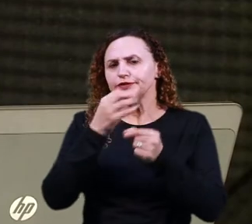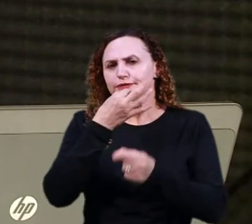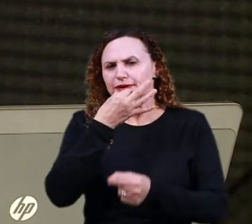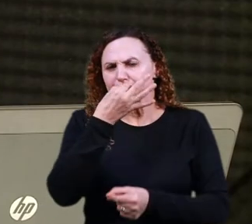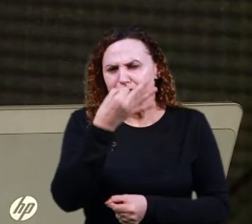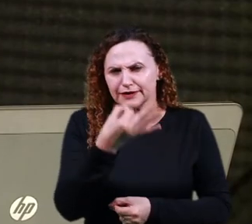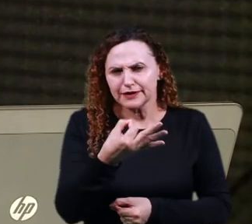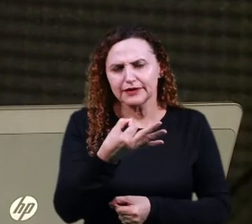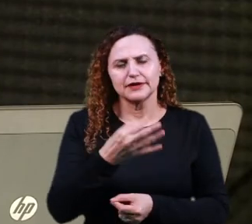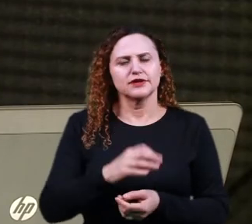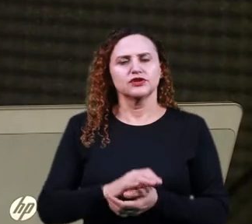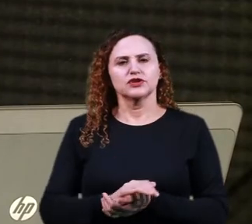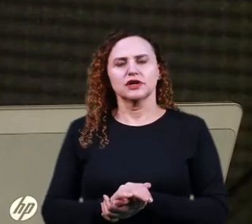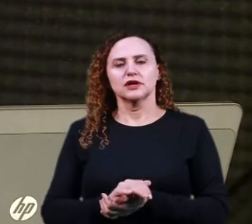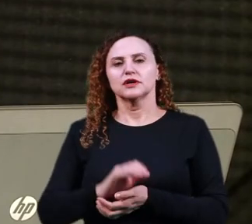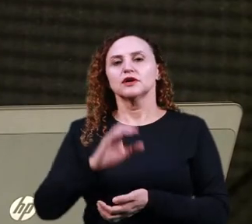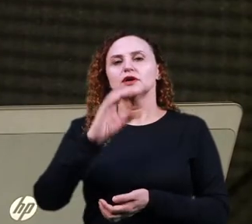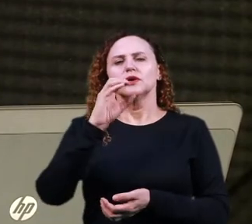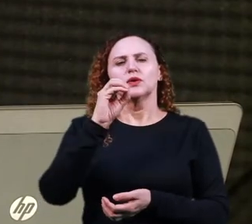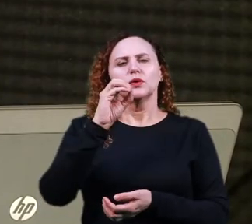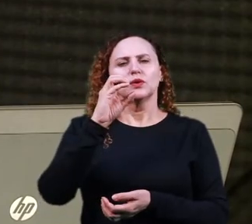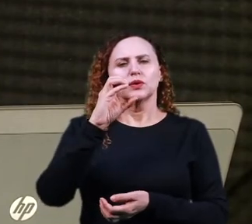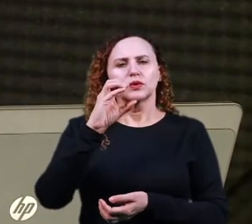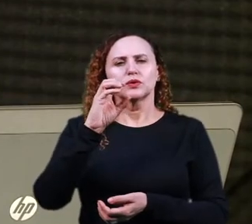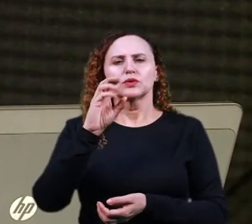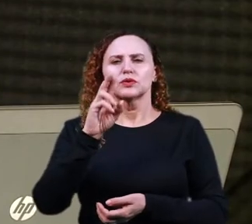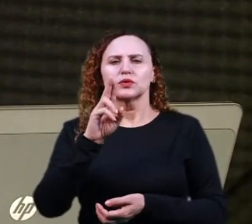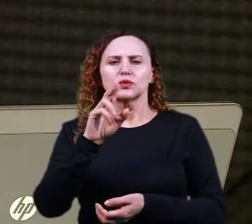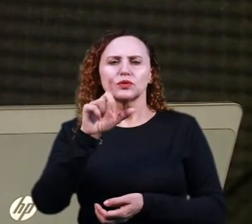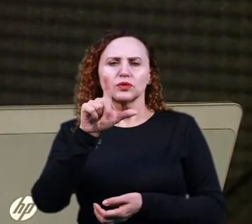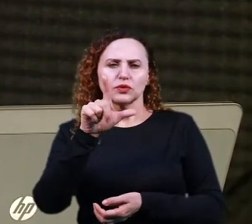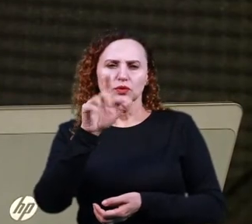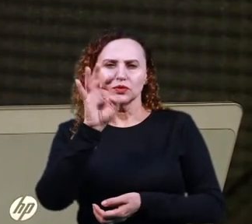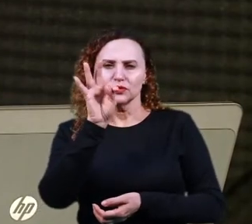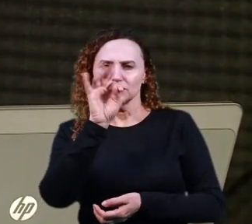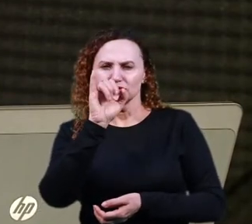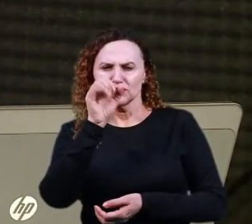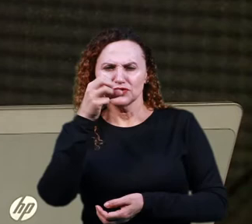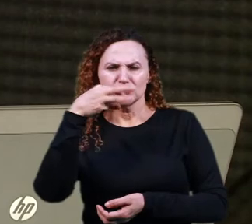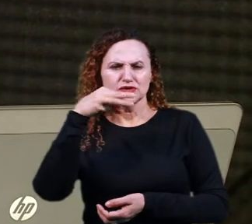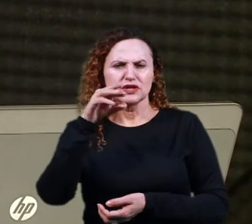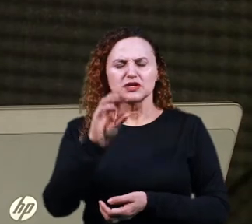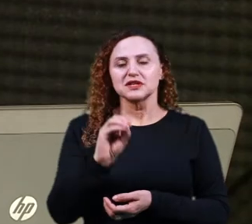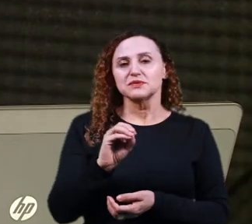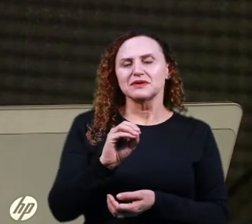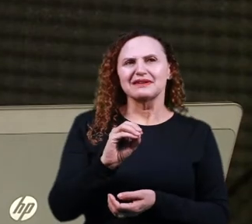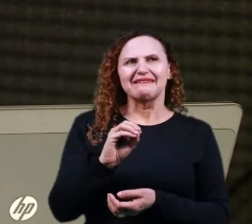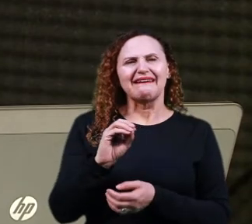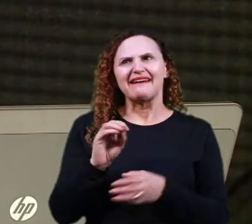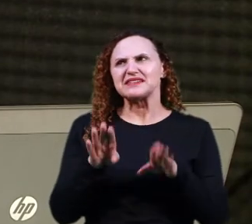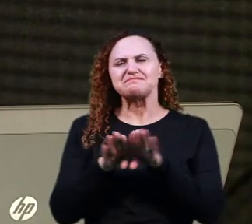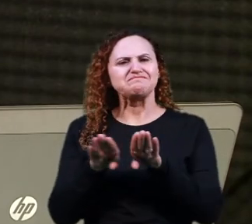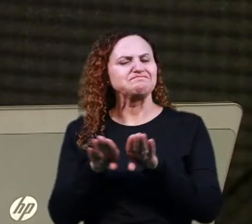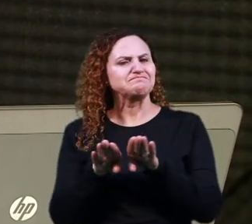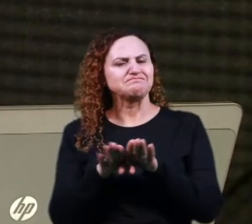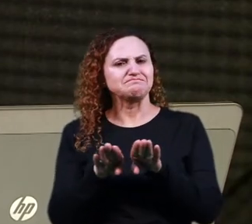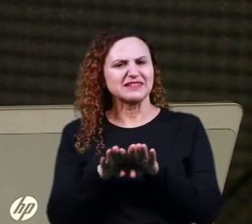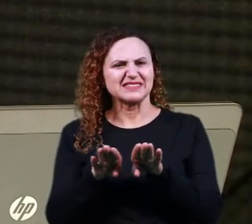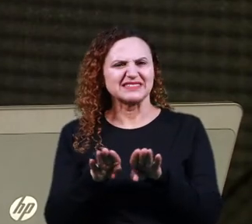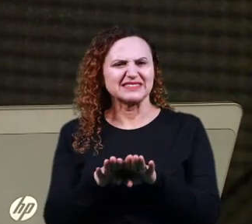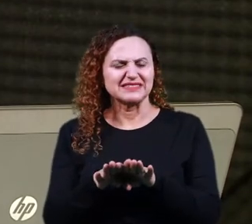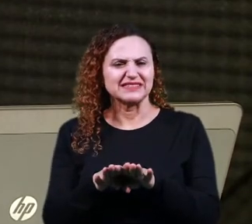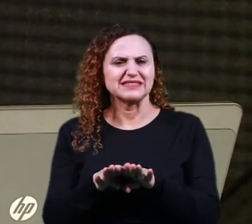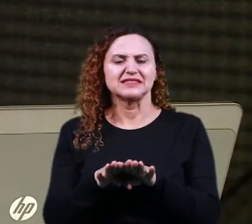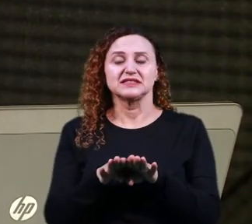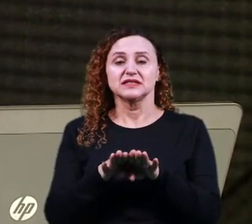ocultismo que como o nome já diz é aqueles senso de rebuscamento que o Barroco